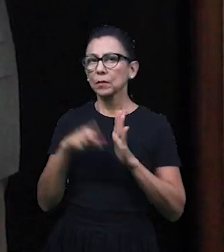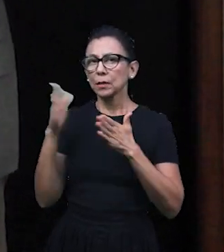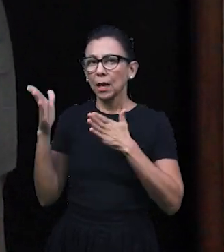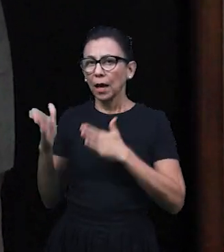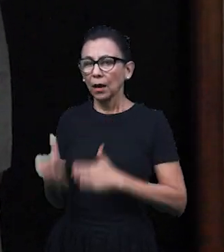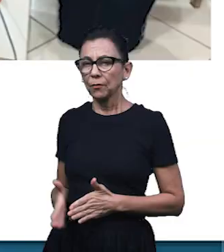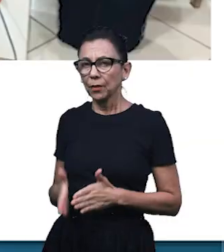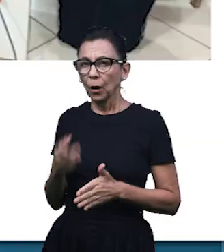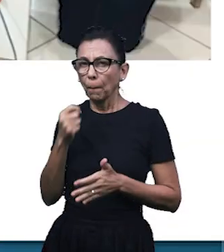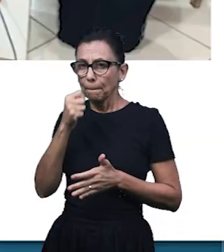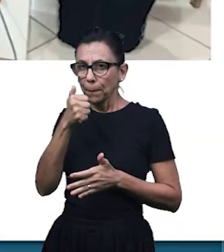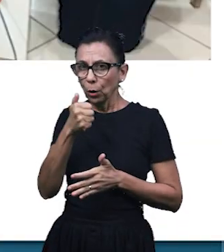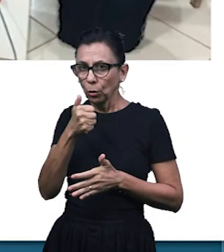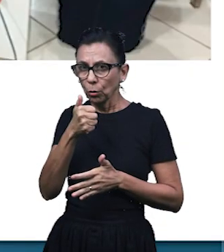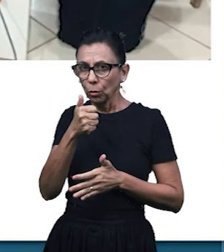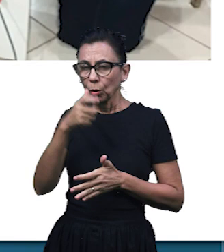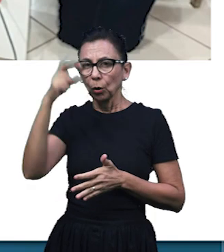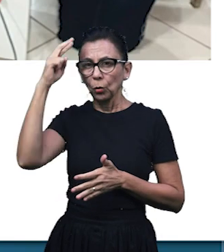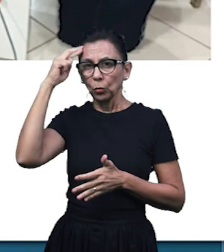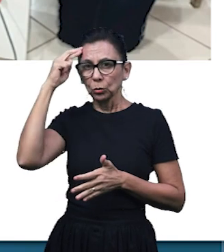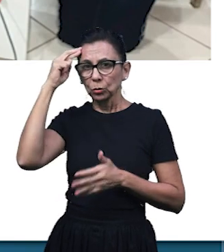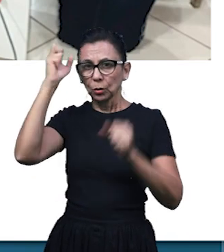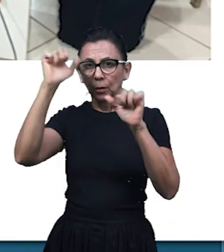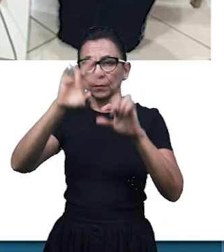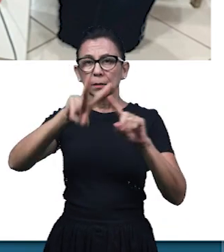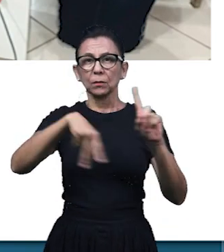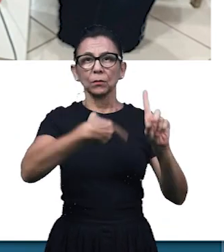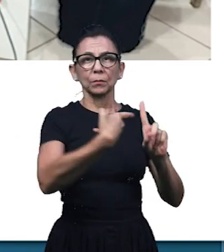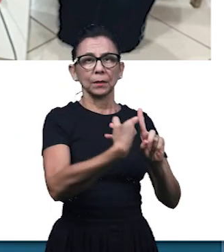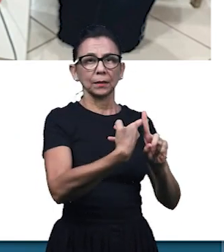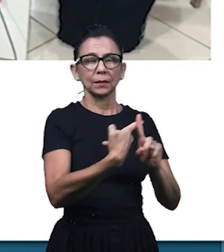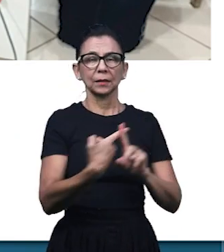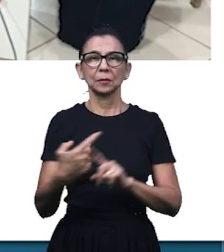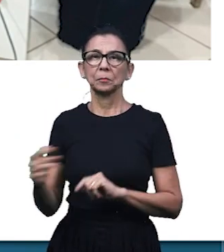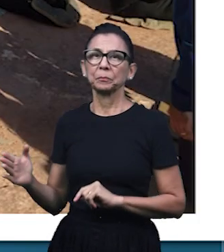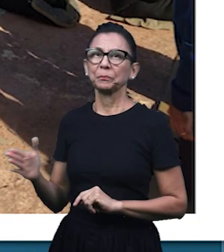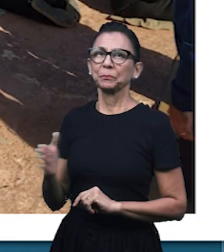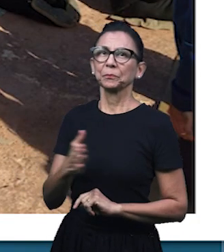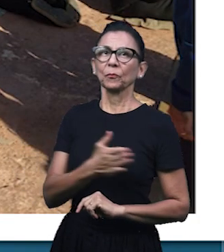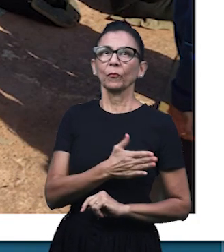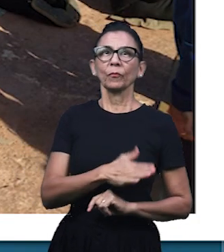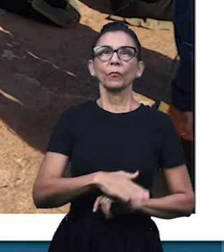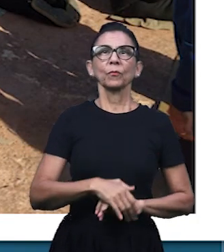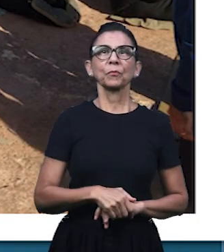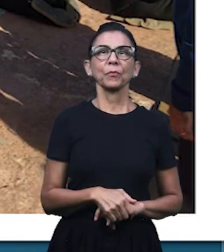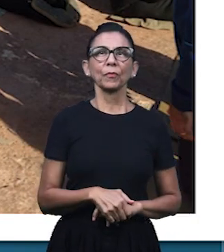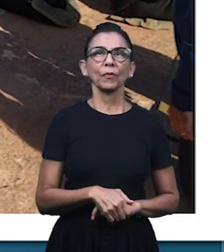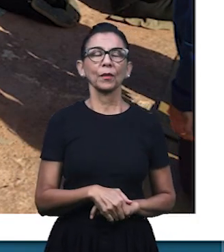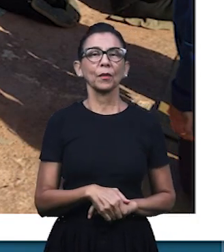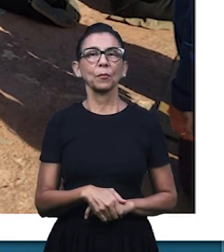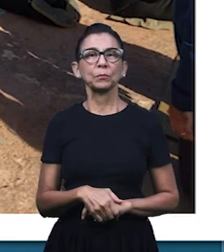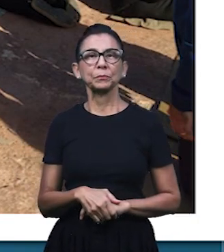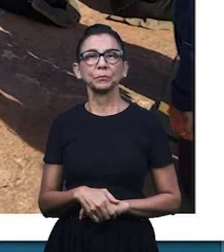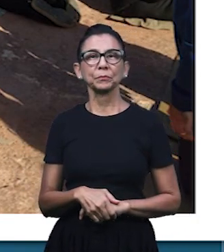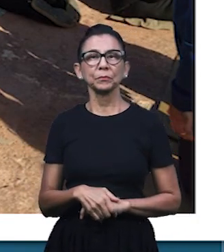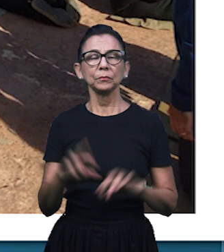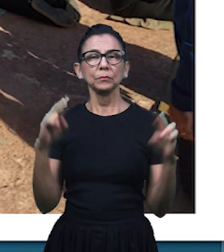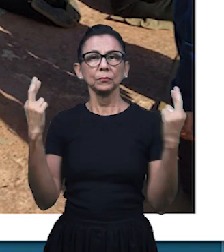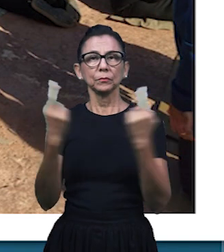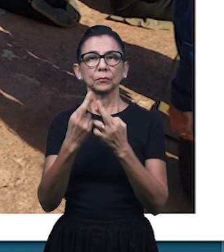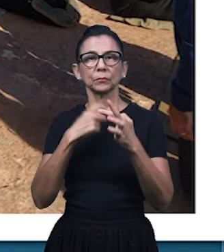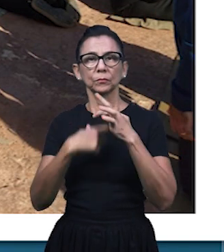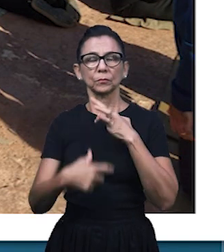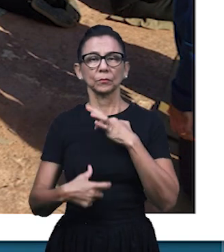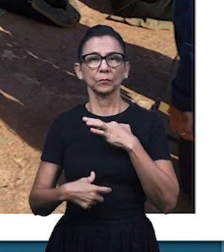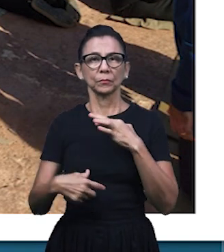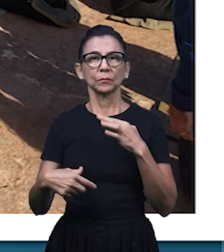muito o Senhor o coloca. Glória a Jesus, um abraço aos irmãos em Lajinha, Minas Gerais. Reunião no monte com obreiros, diáconos, ungidos e